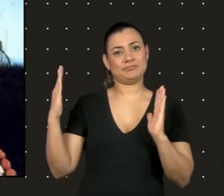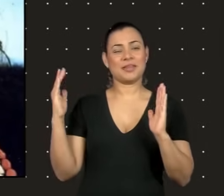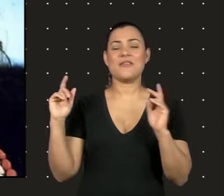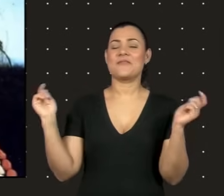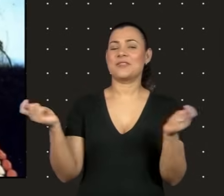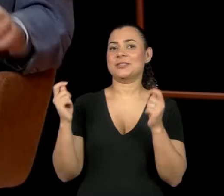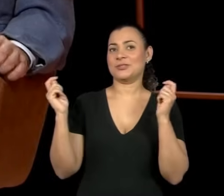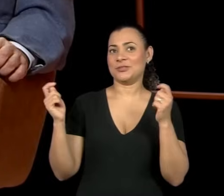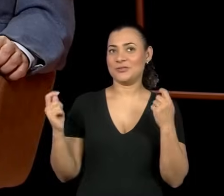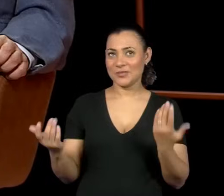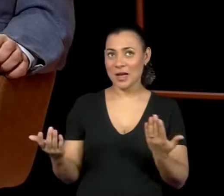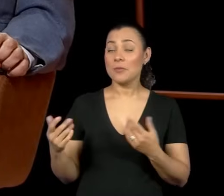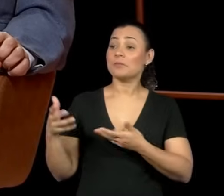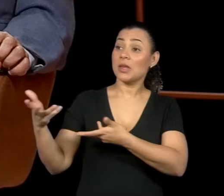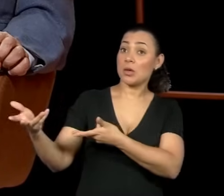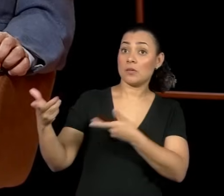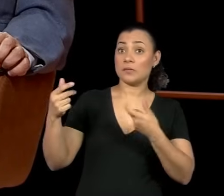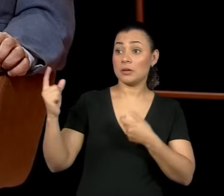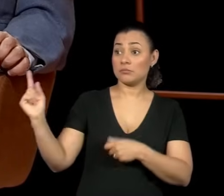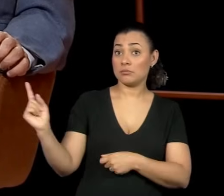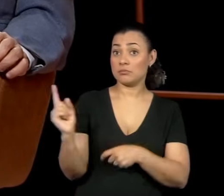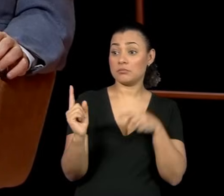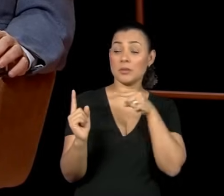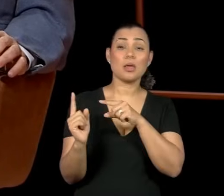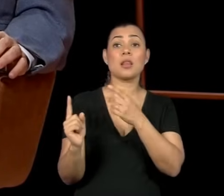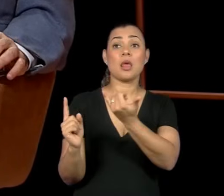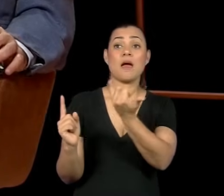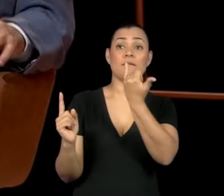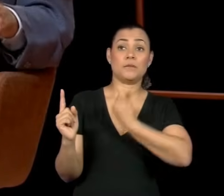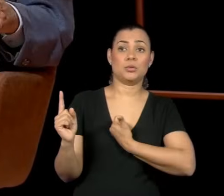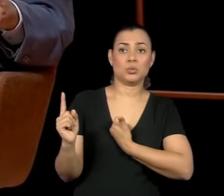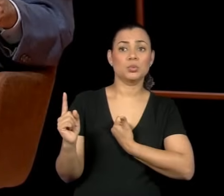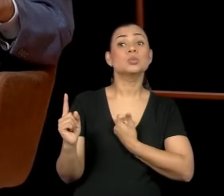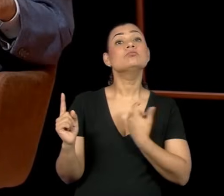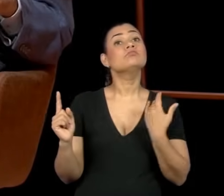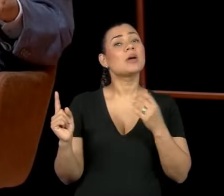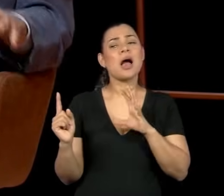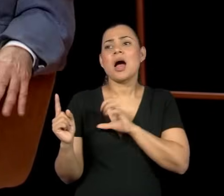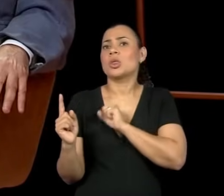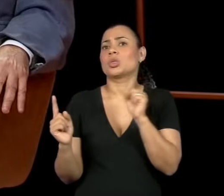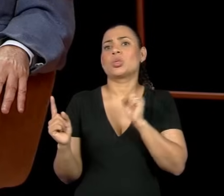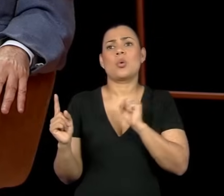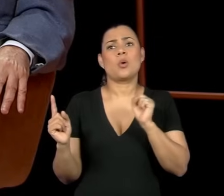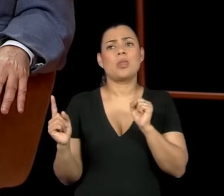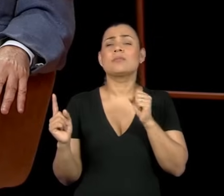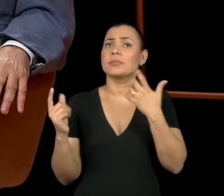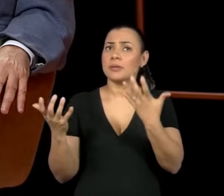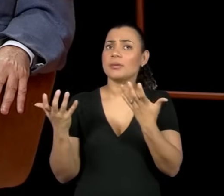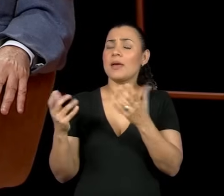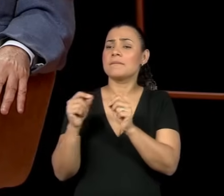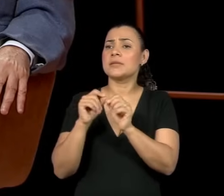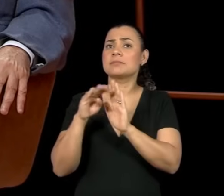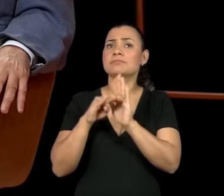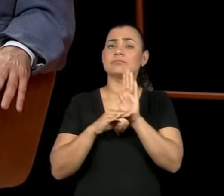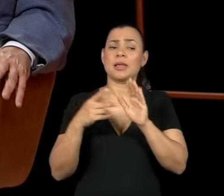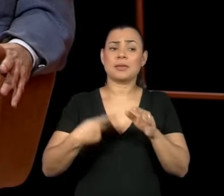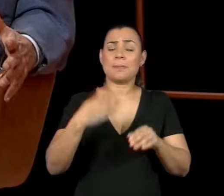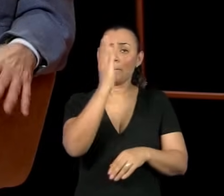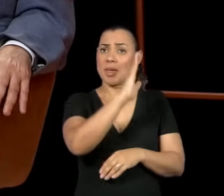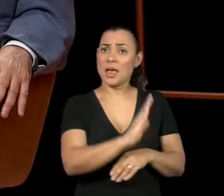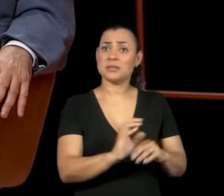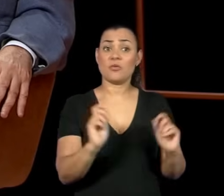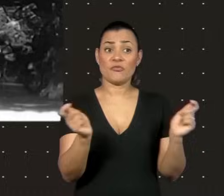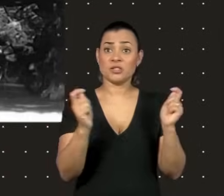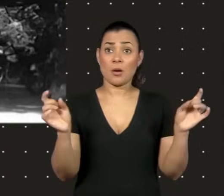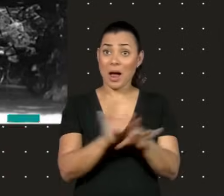Velvet Morning e tal, ele falou, a gente te adora e queremos fazer uma temporada pelo Brasil depois do